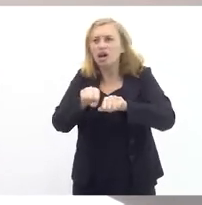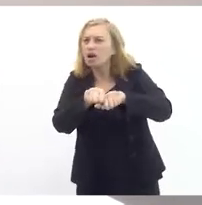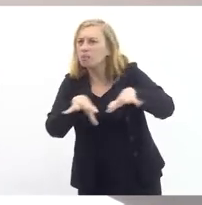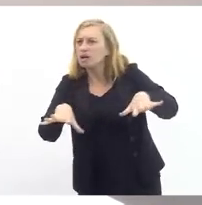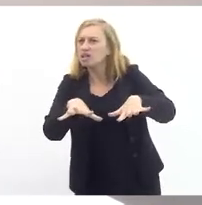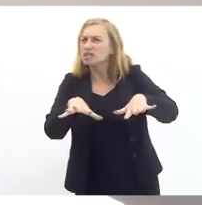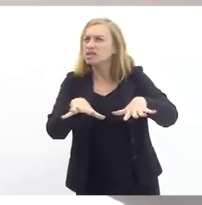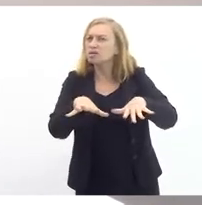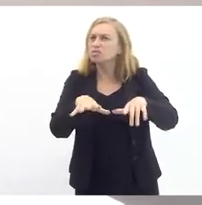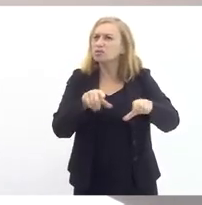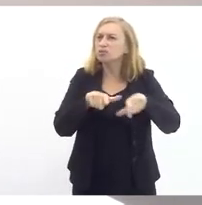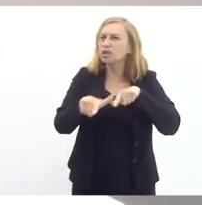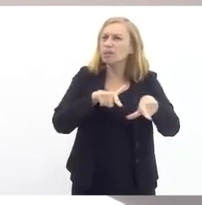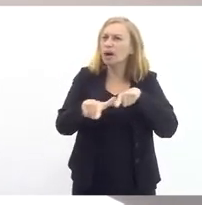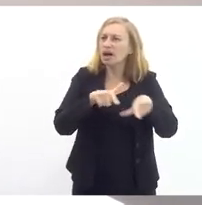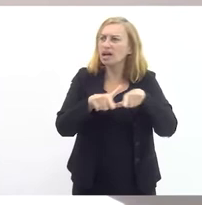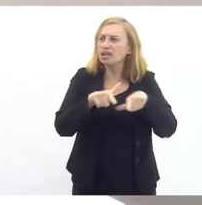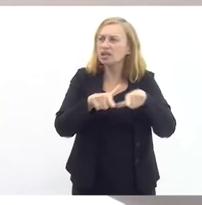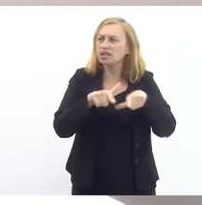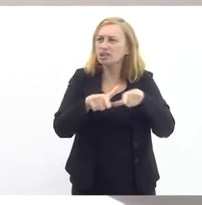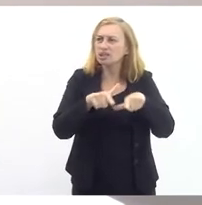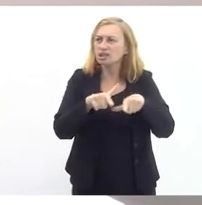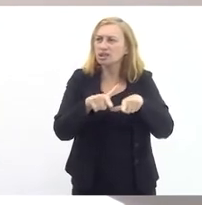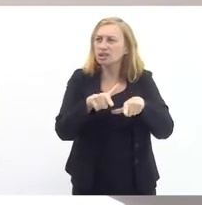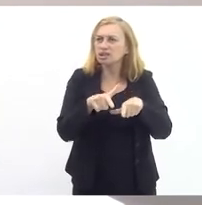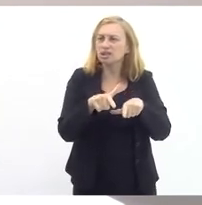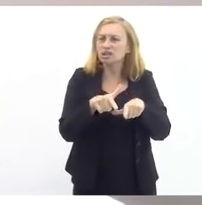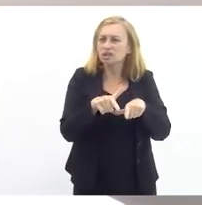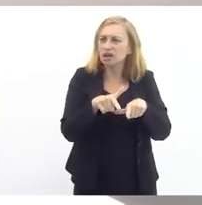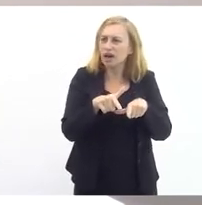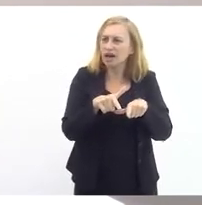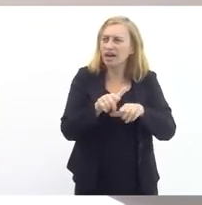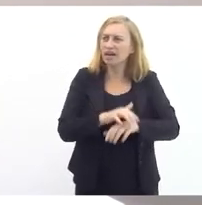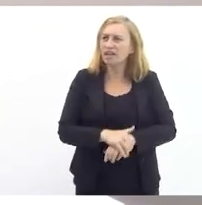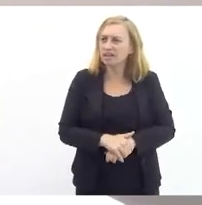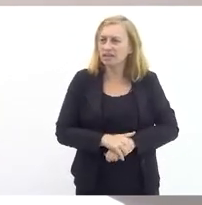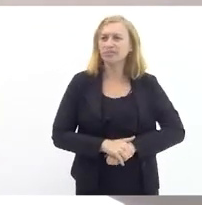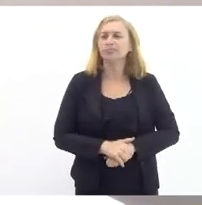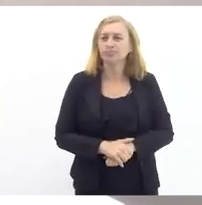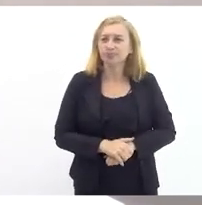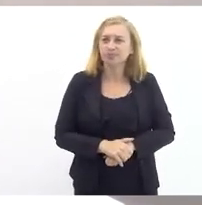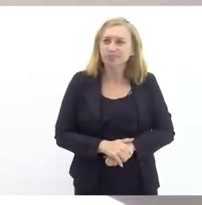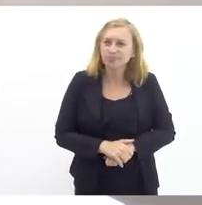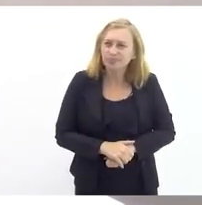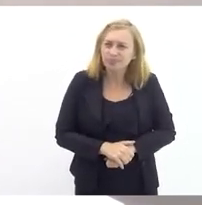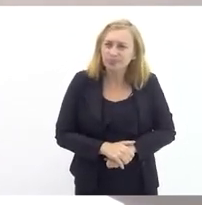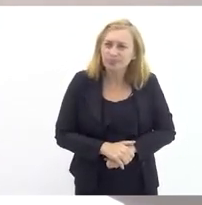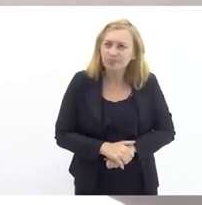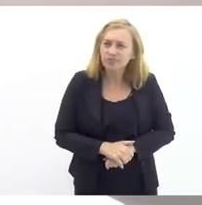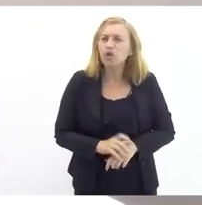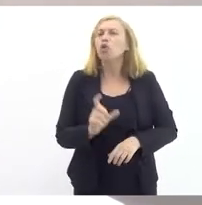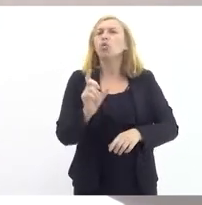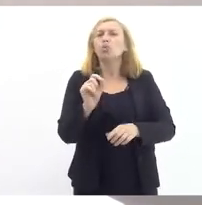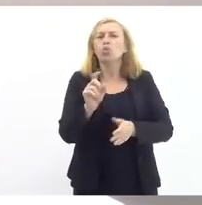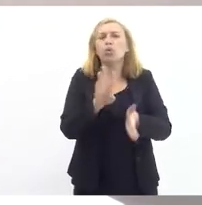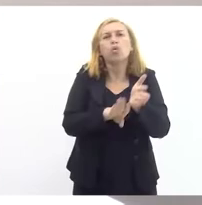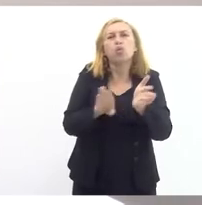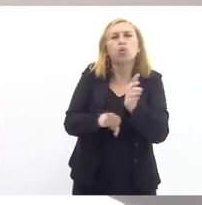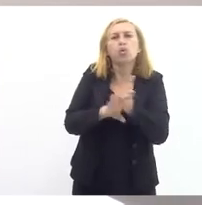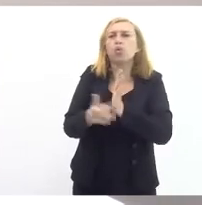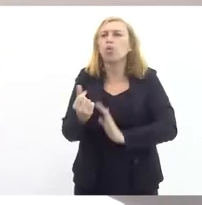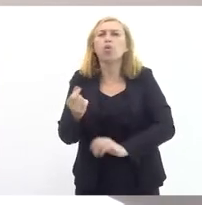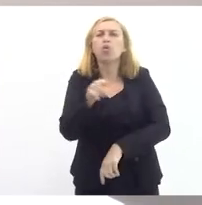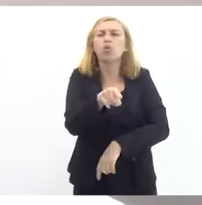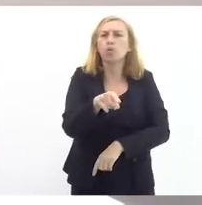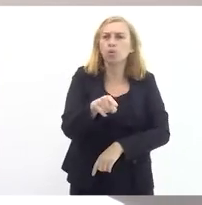do sistema, que não houve ampliação nenhuma, não foi nem para Itaguaí, nem foi para os outros ramais que estavam previstos. Mas o que gastou esse dinheiro aqui? Não digo